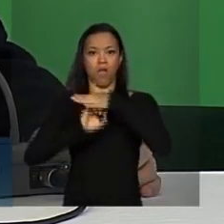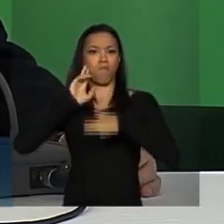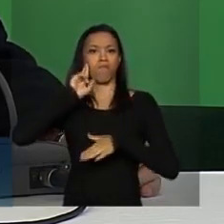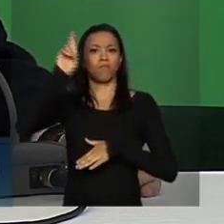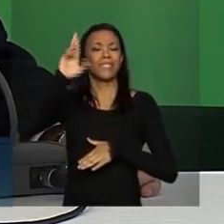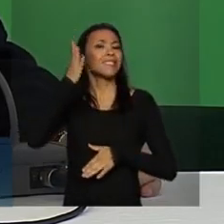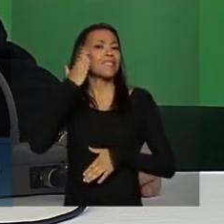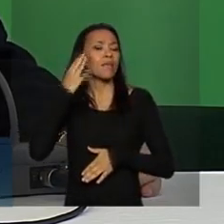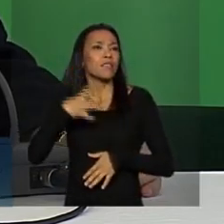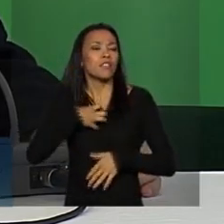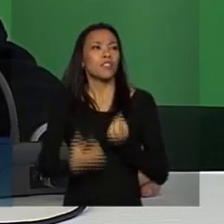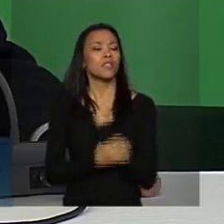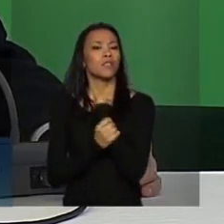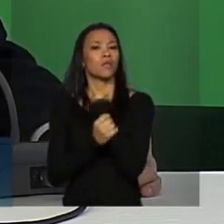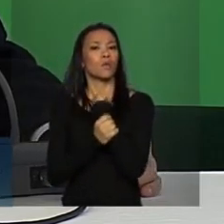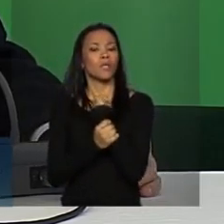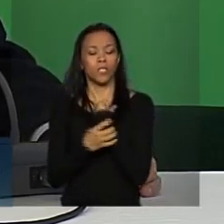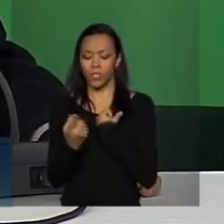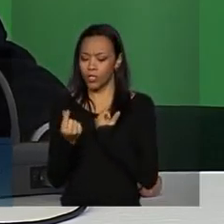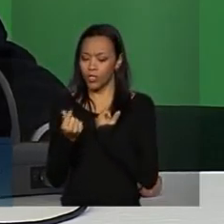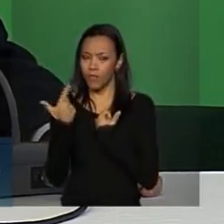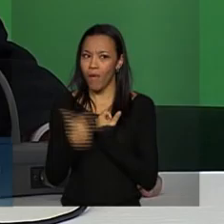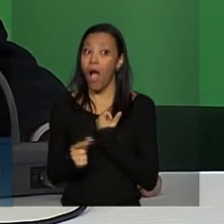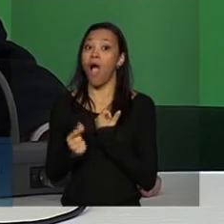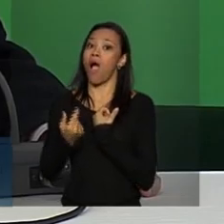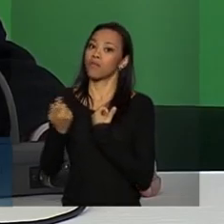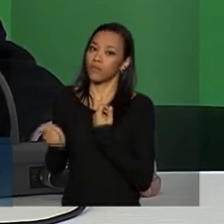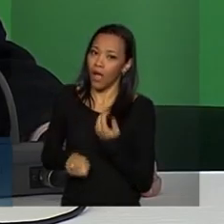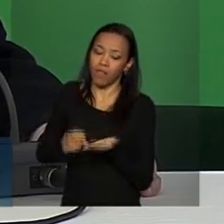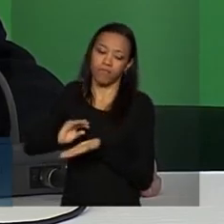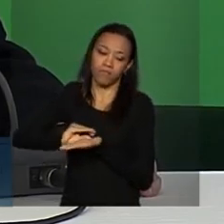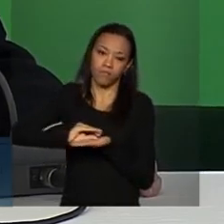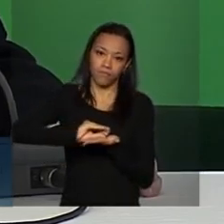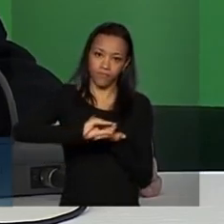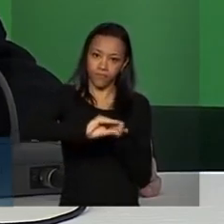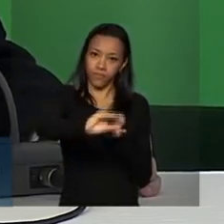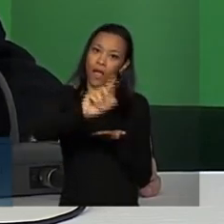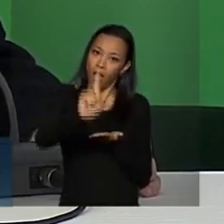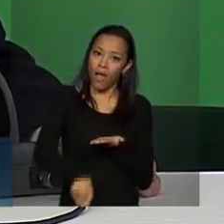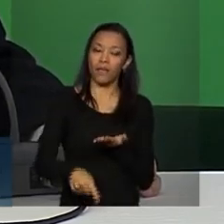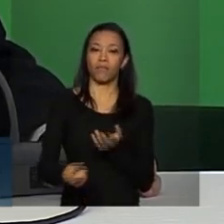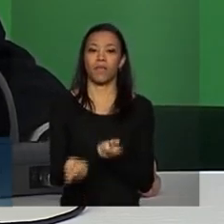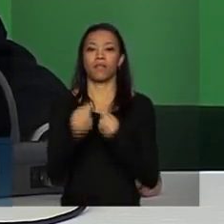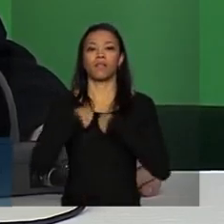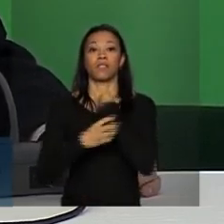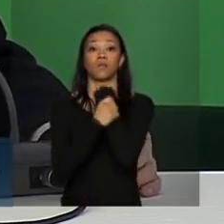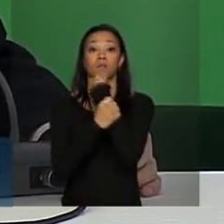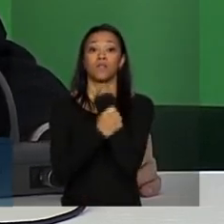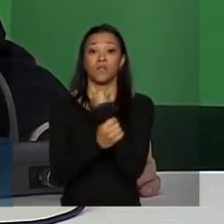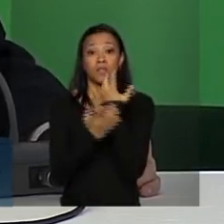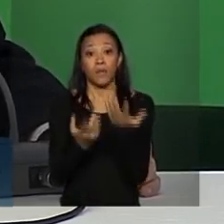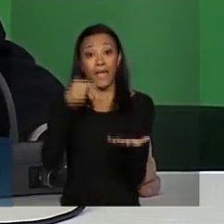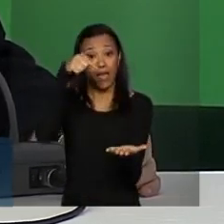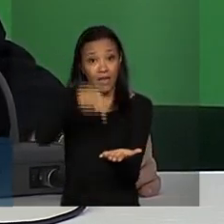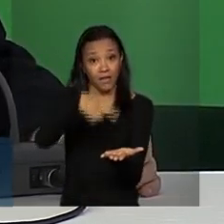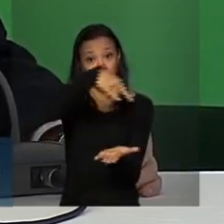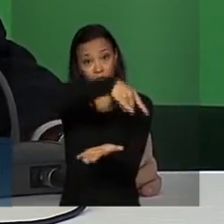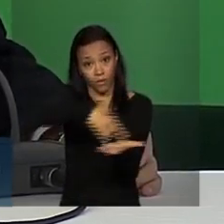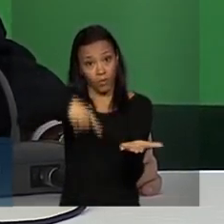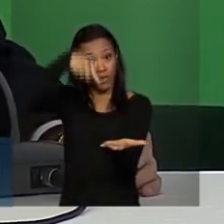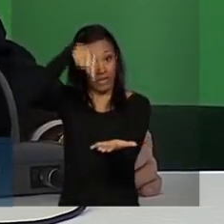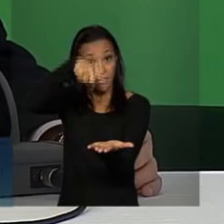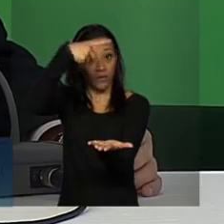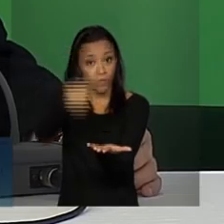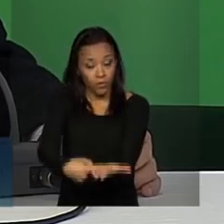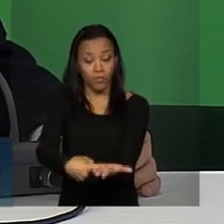na realização de novos investimentos. Essa é a perspectiva. Então, esse acordo, ele é significativo, porque